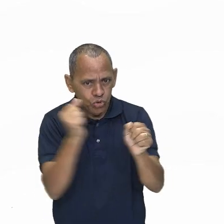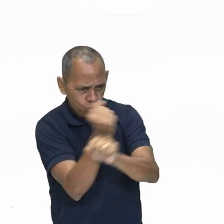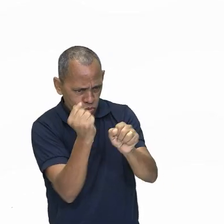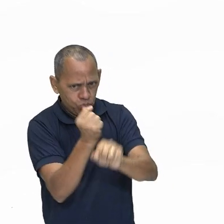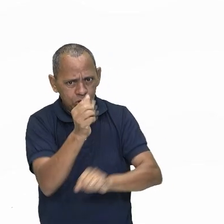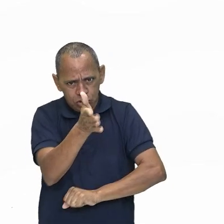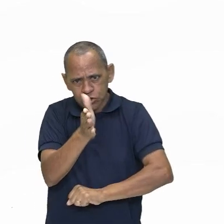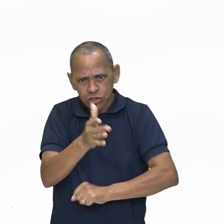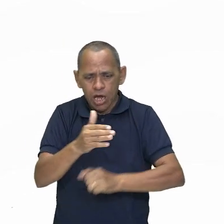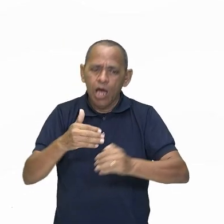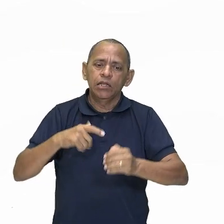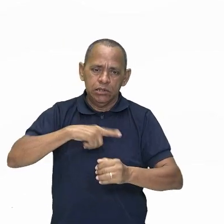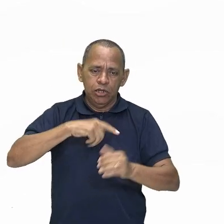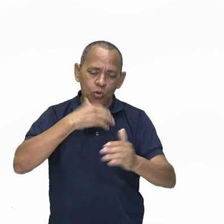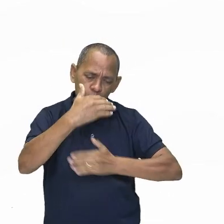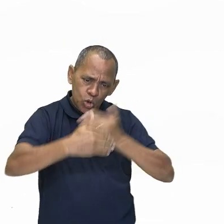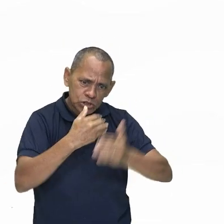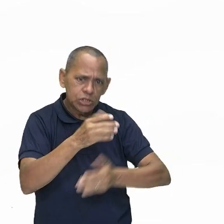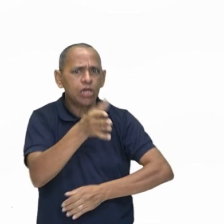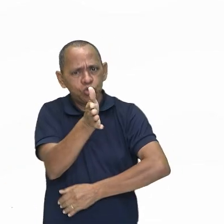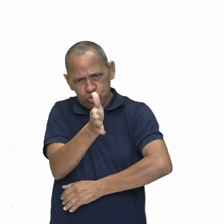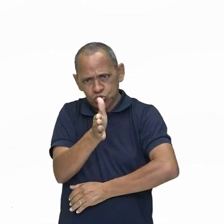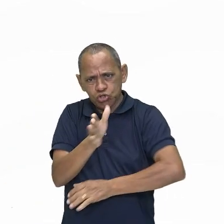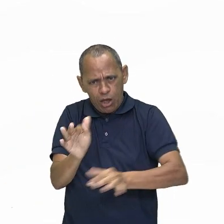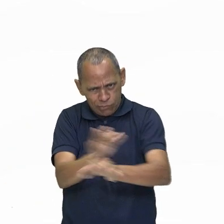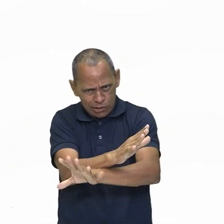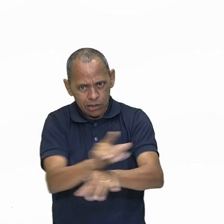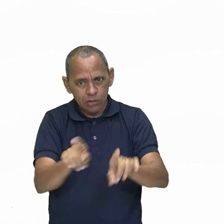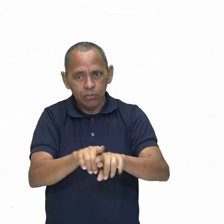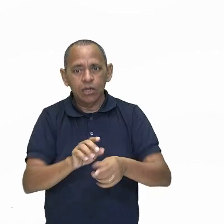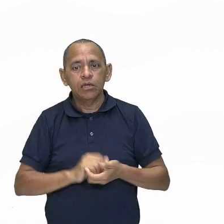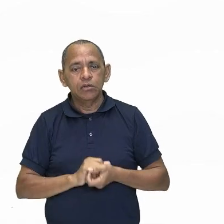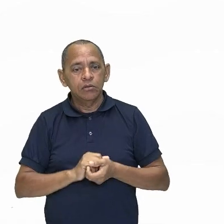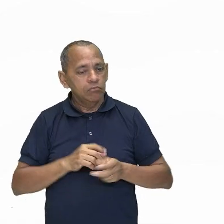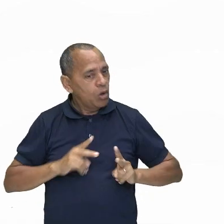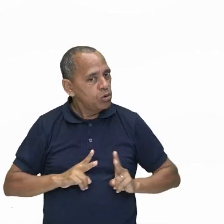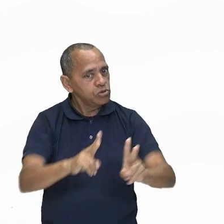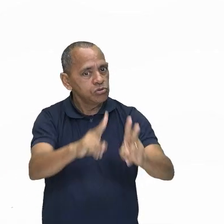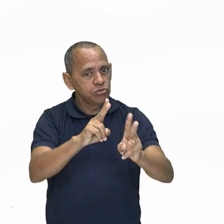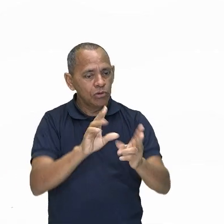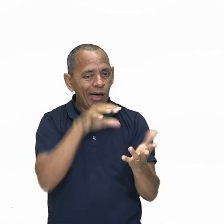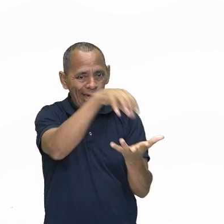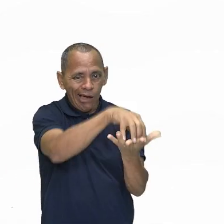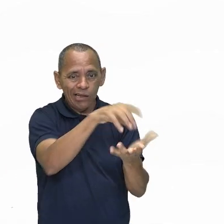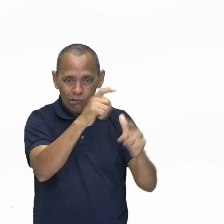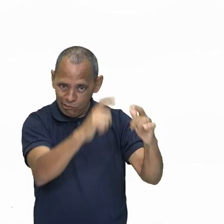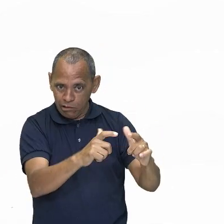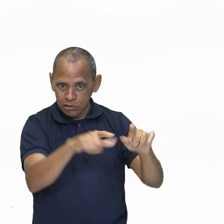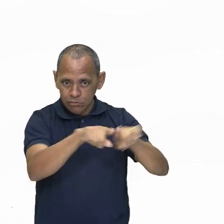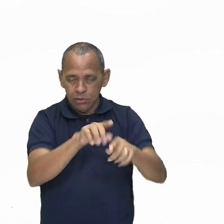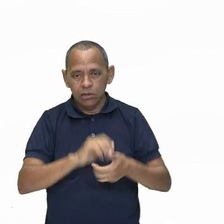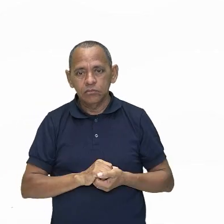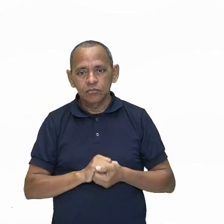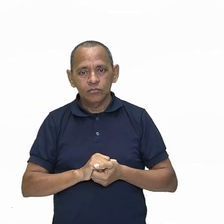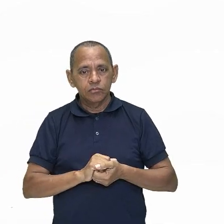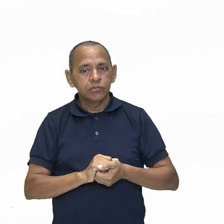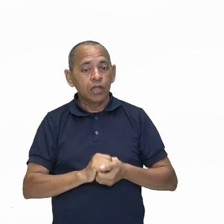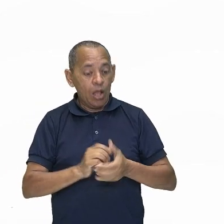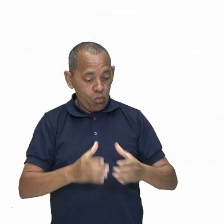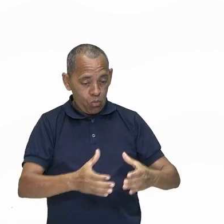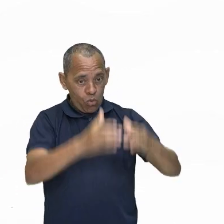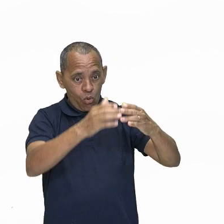todo o processo lá instalado, para se manter as usinas nucleares, é um baixo